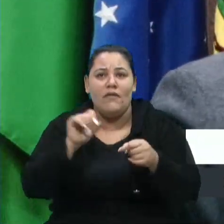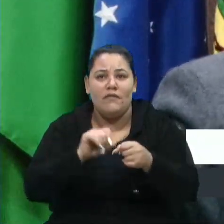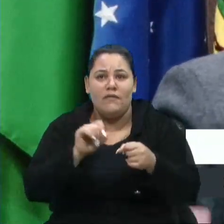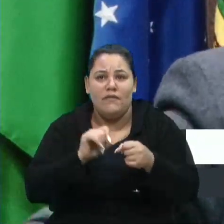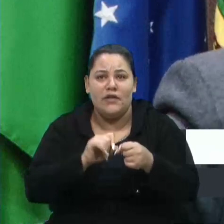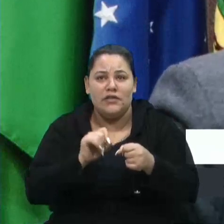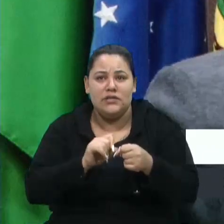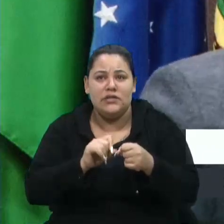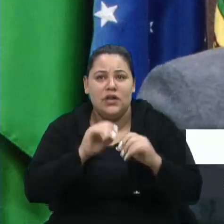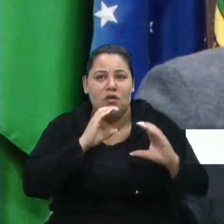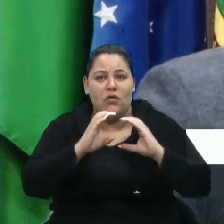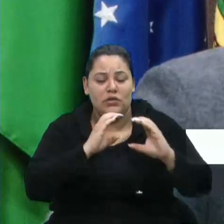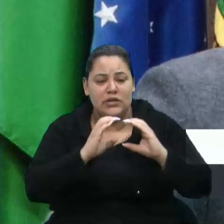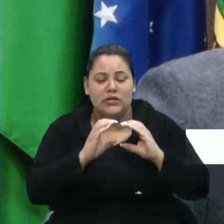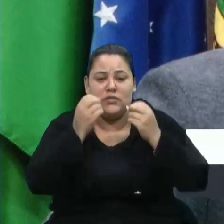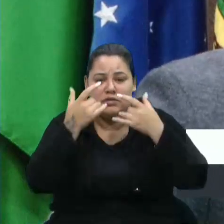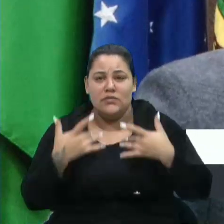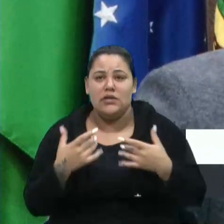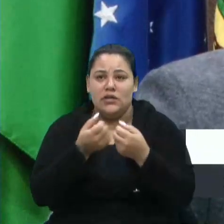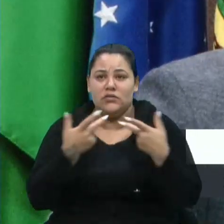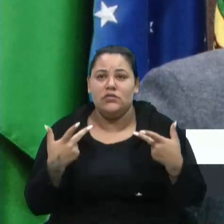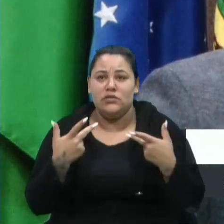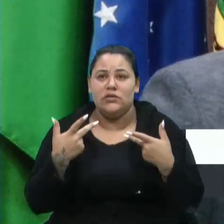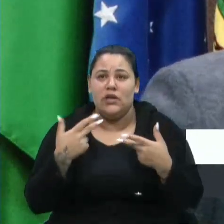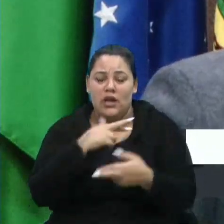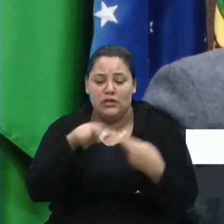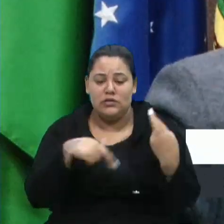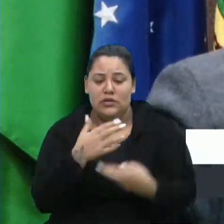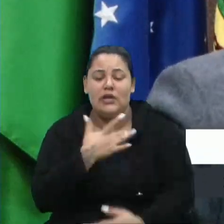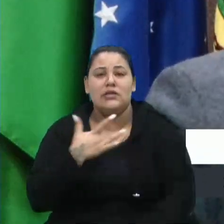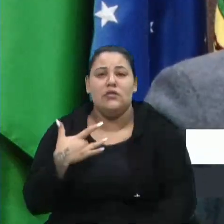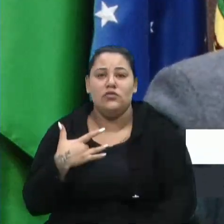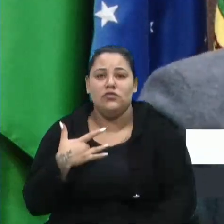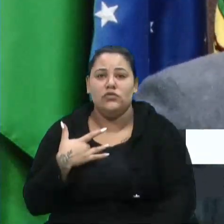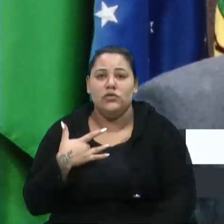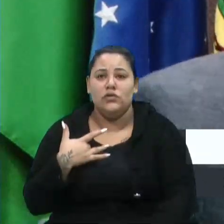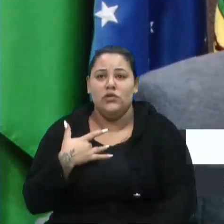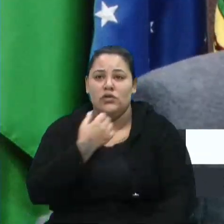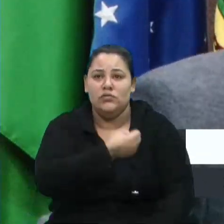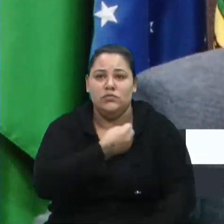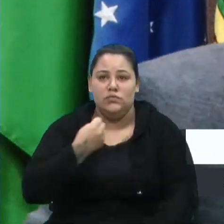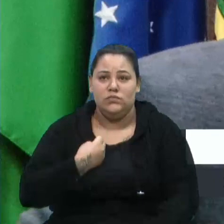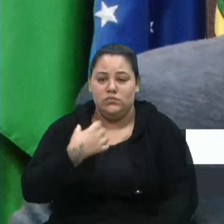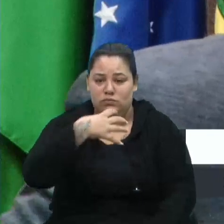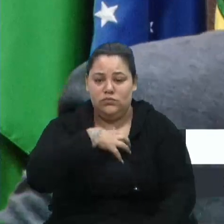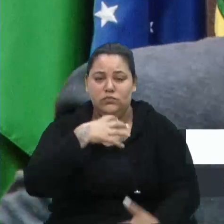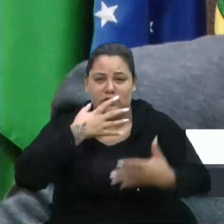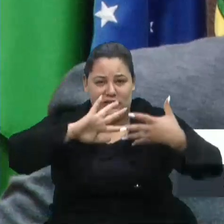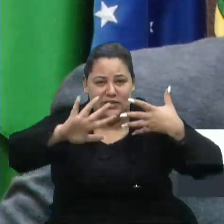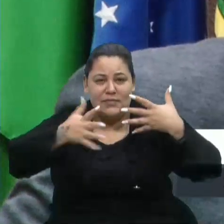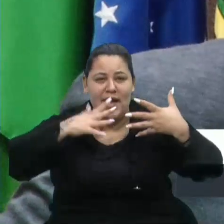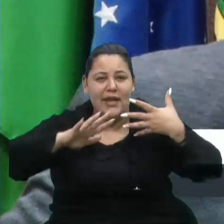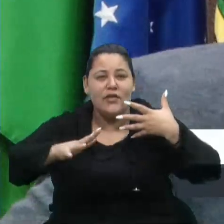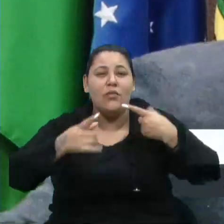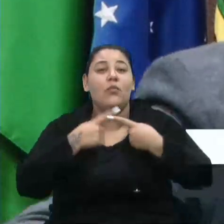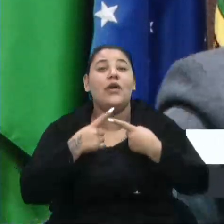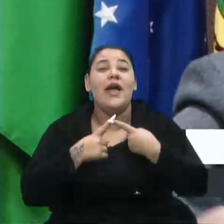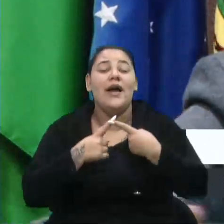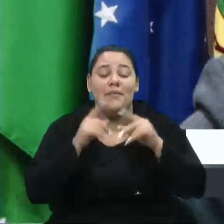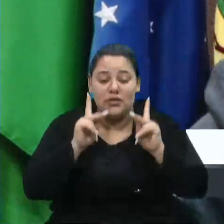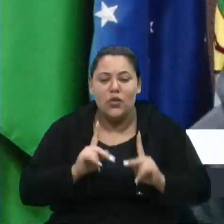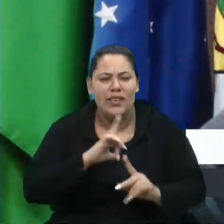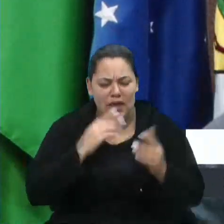veículos de comunicação para explicar essa questão da Saúde os números de forma transparente porque sempre fica uma dúvida né Vereador Renato sempre fica uma dúvida porque